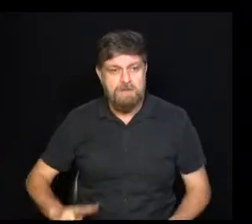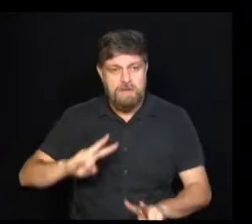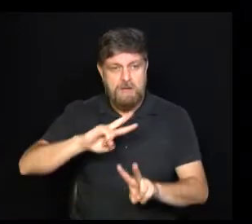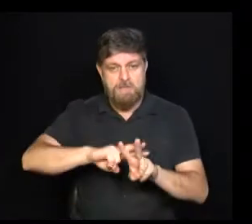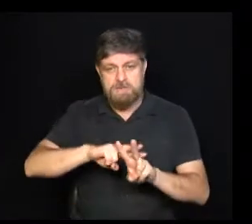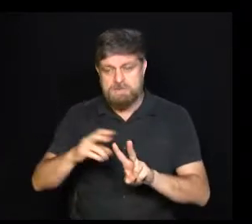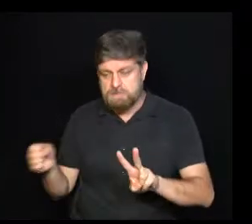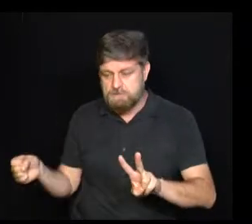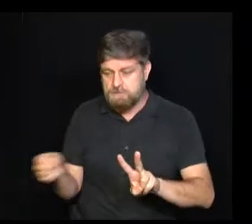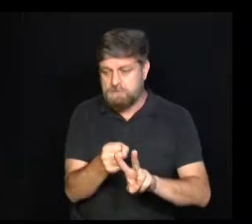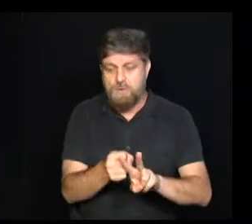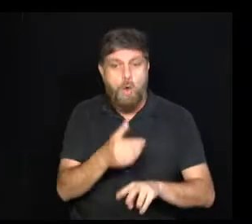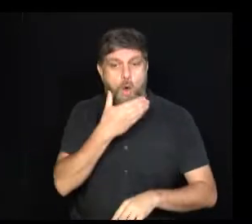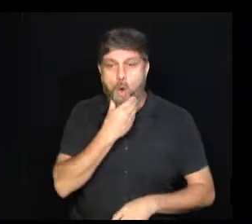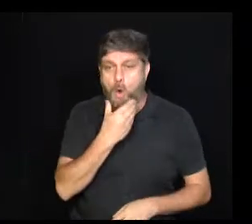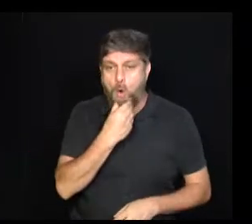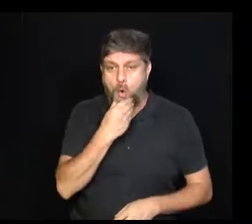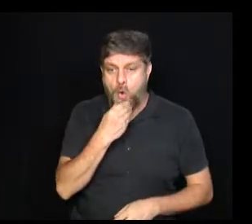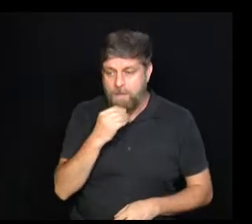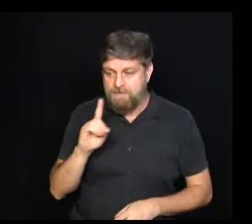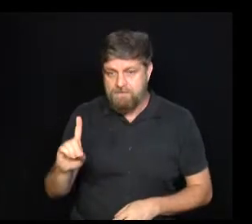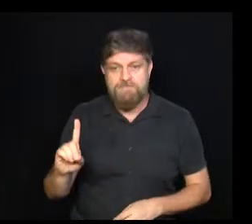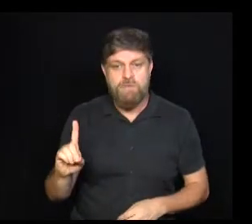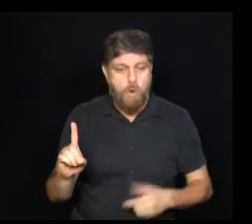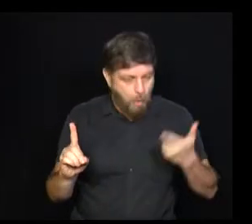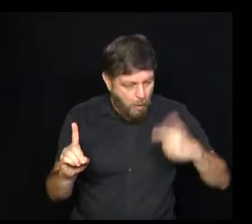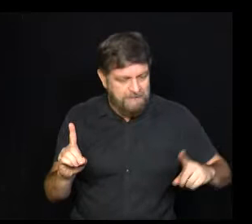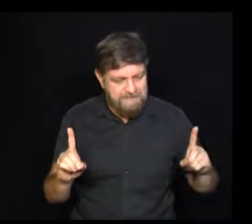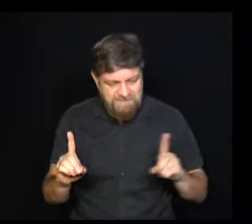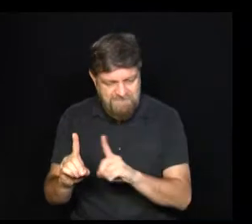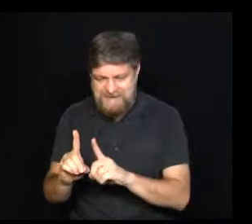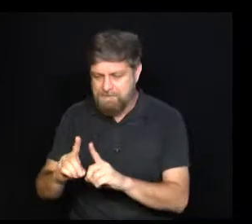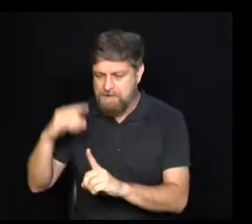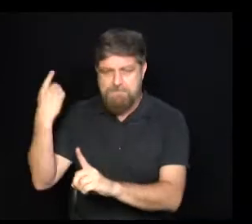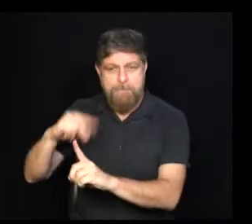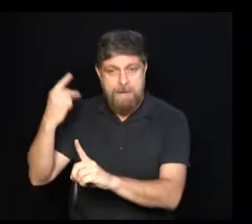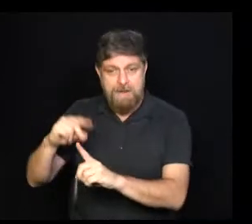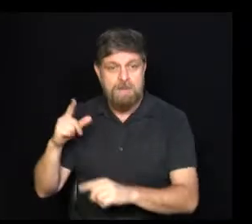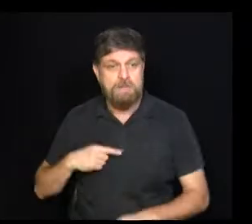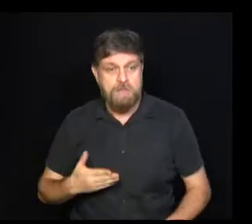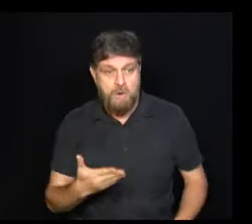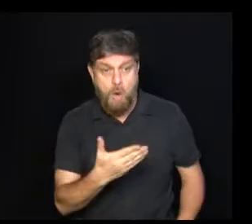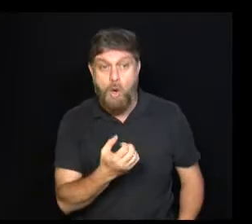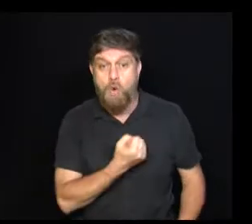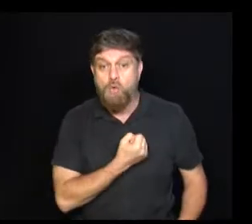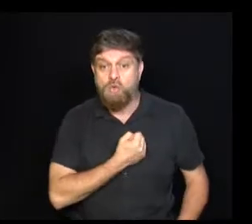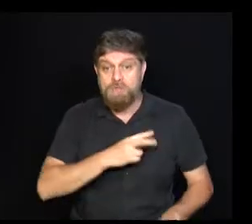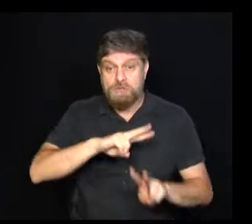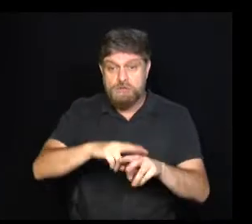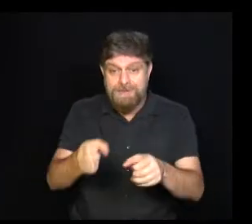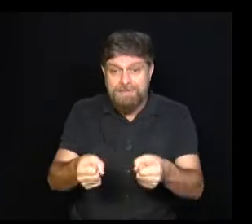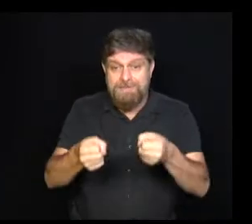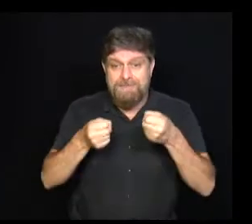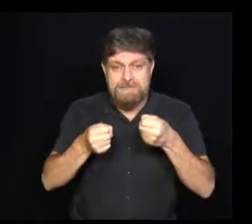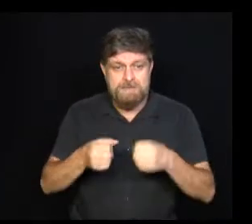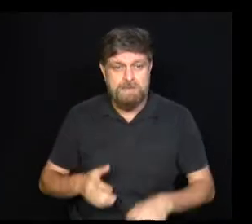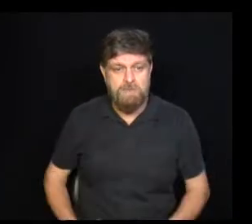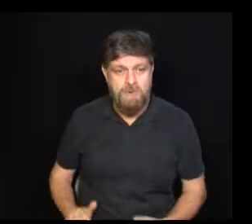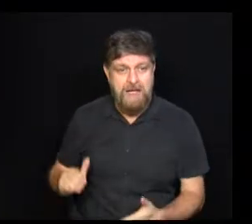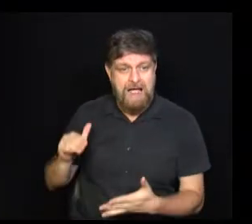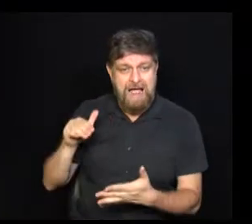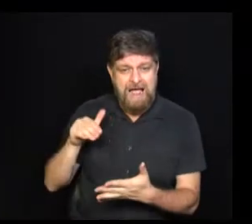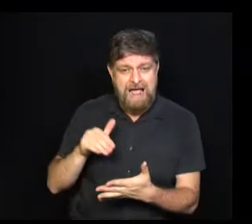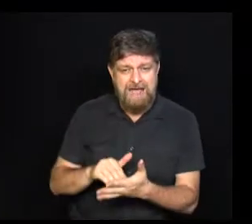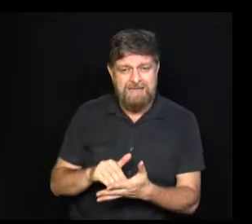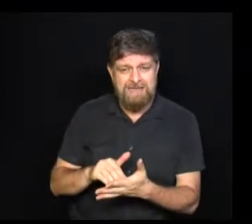descumprimento de medida protetiva. Em 2019 foram 8, 2020, 18, e agosto até 31,